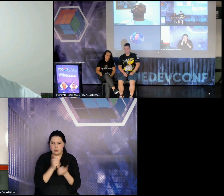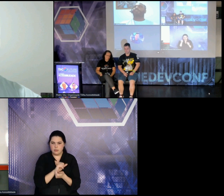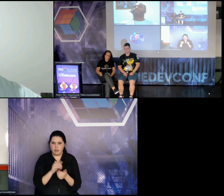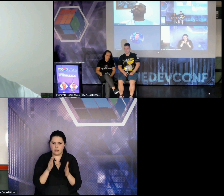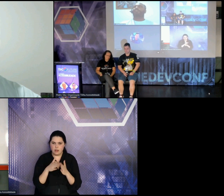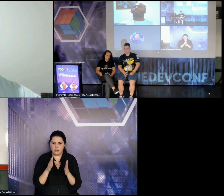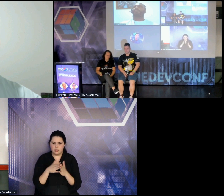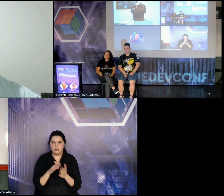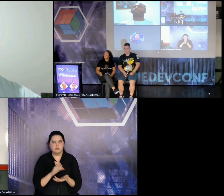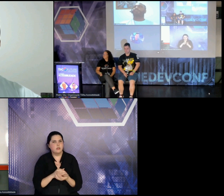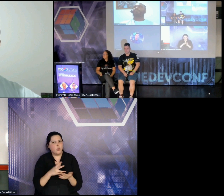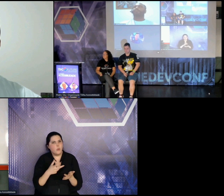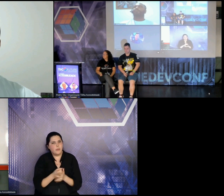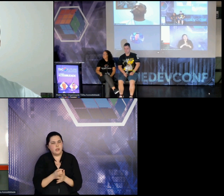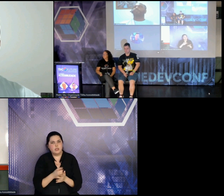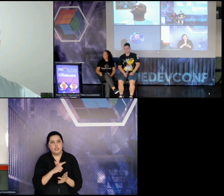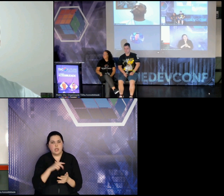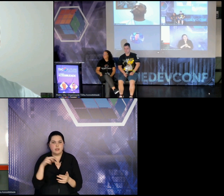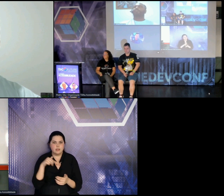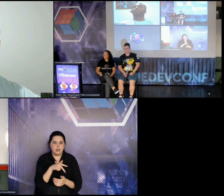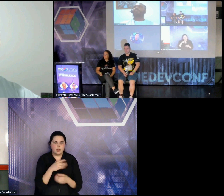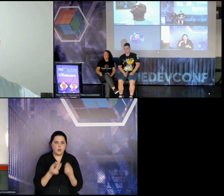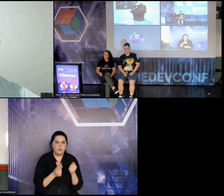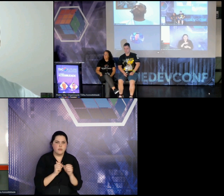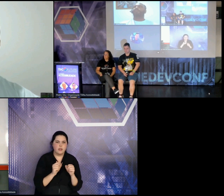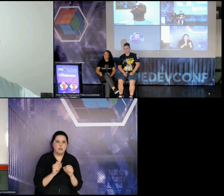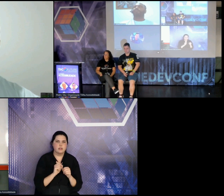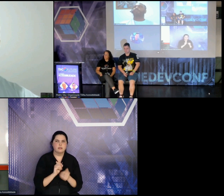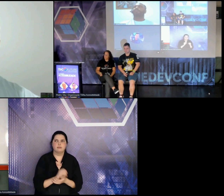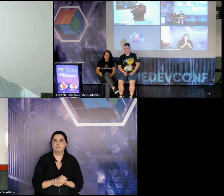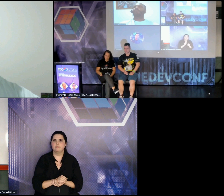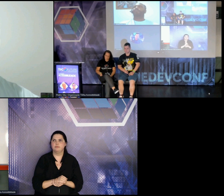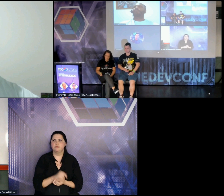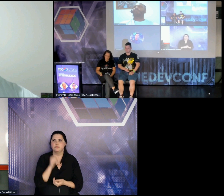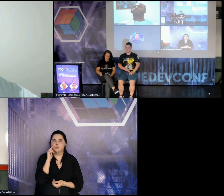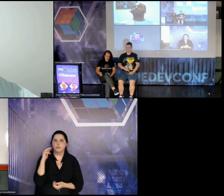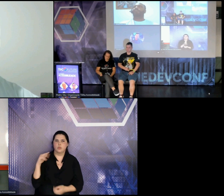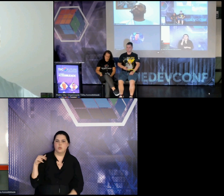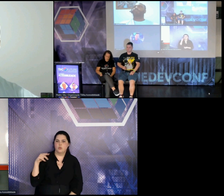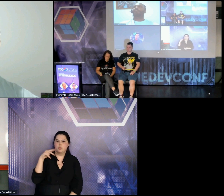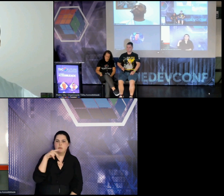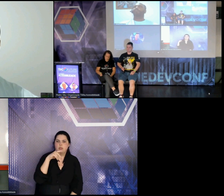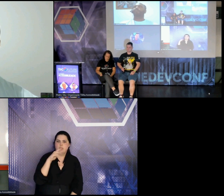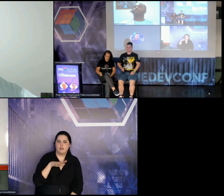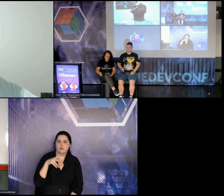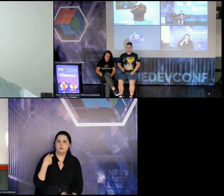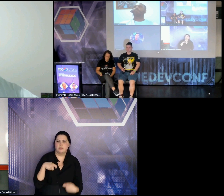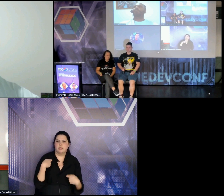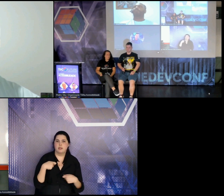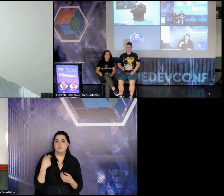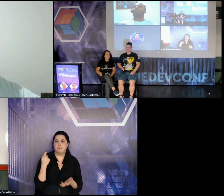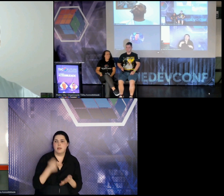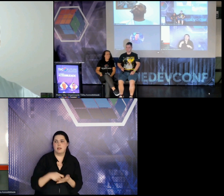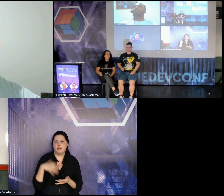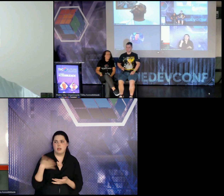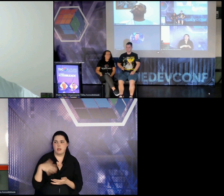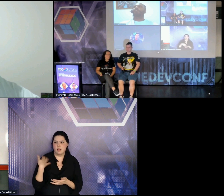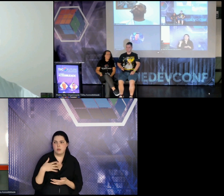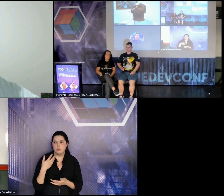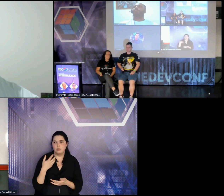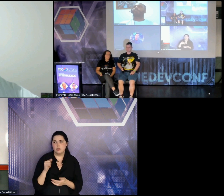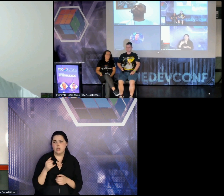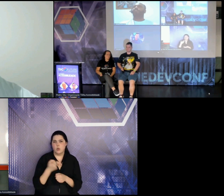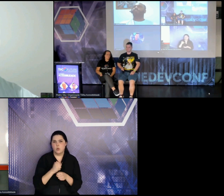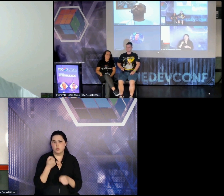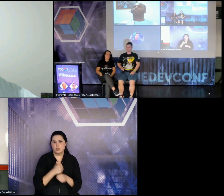ali a nossa casa para poder subir para o andar de cima, às vezes tem um custo muito maior do que se na